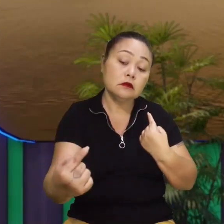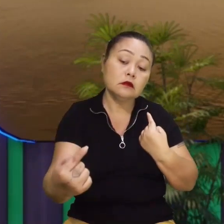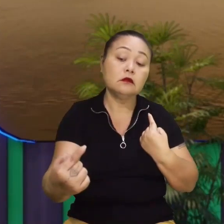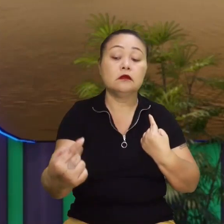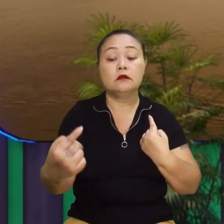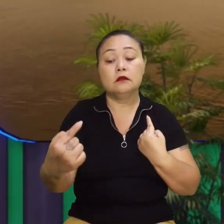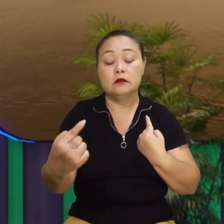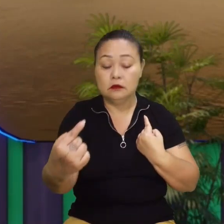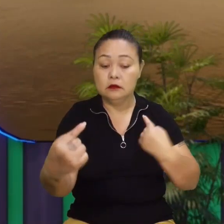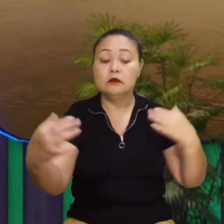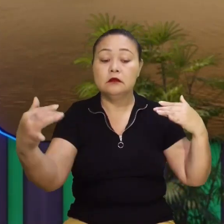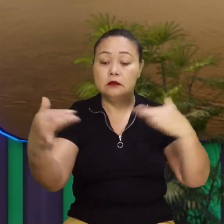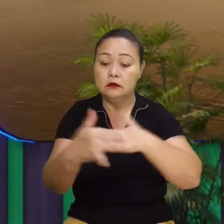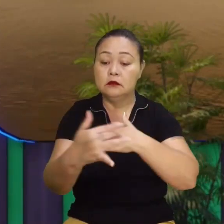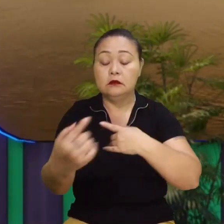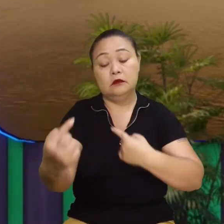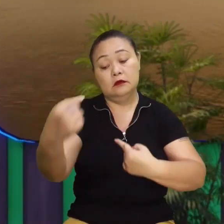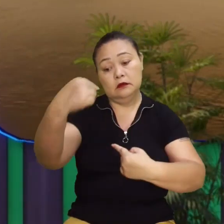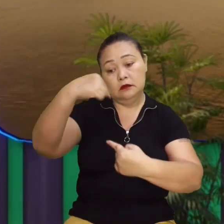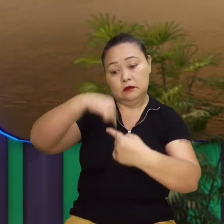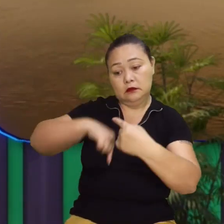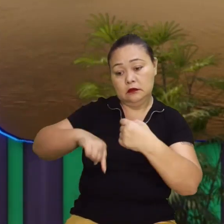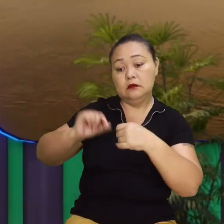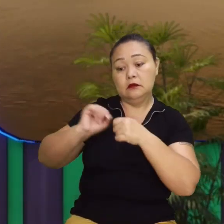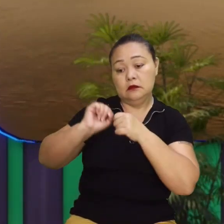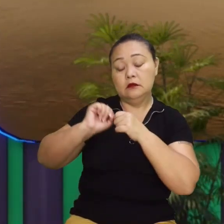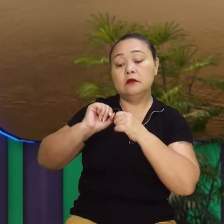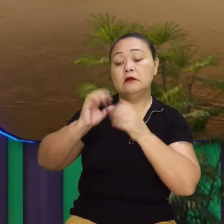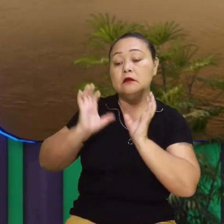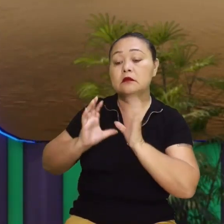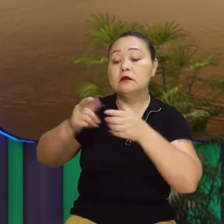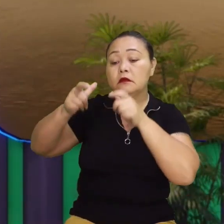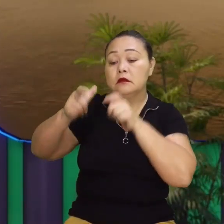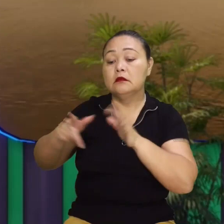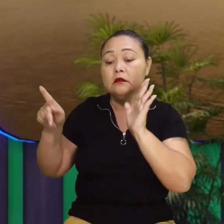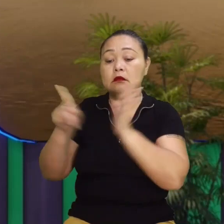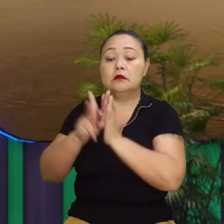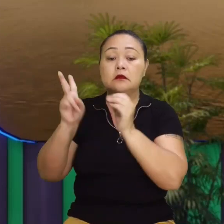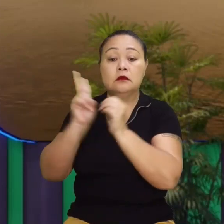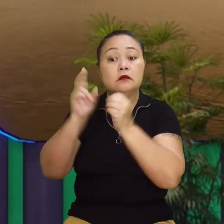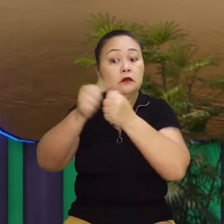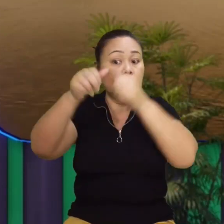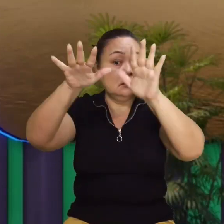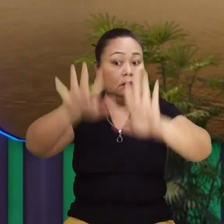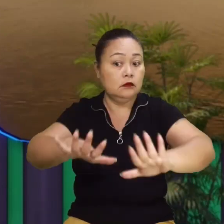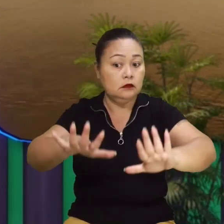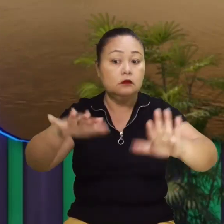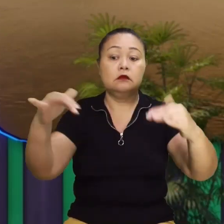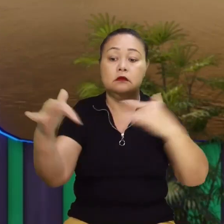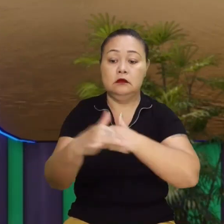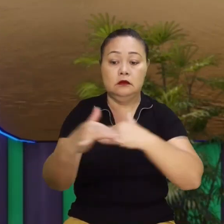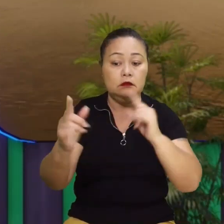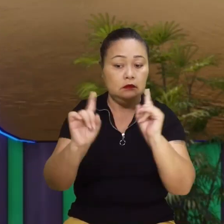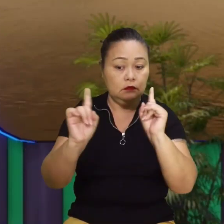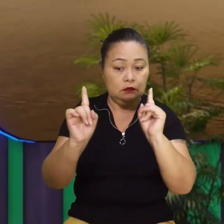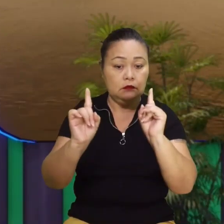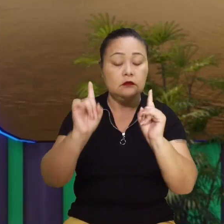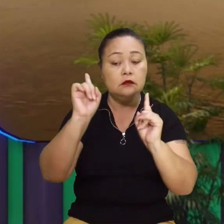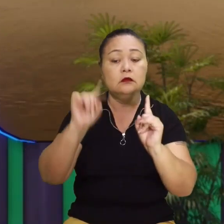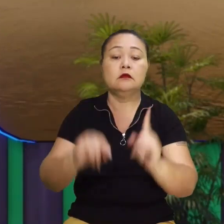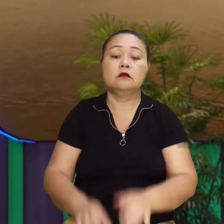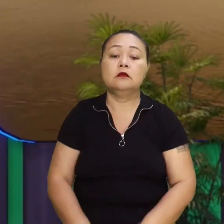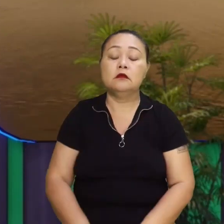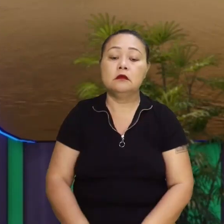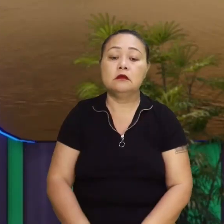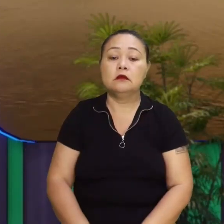ele vai vem para cidade e volta ok ele não é fixo da cidade Ok Isso